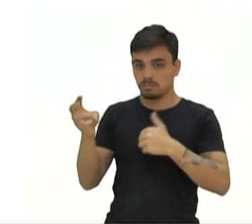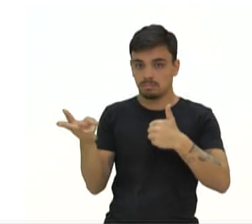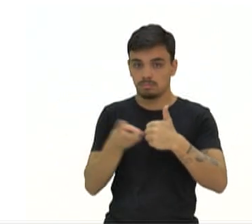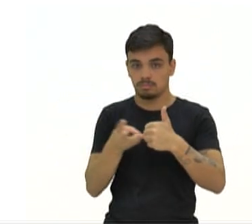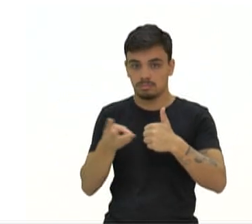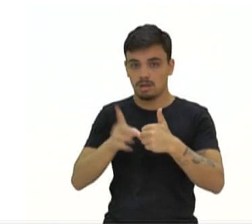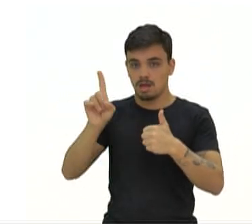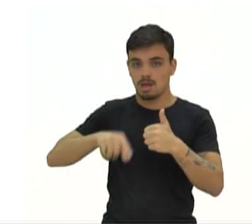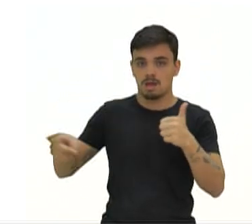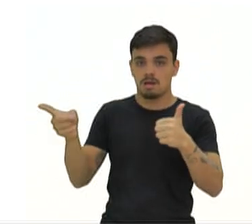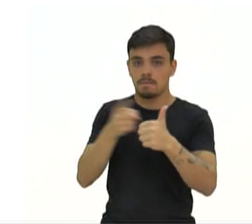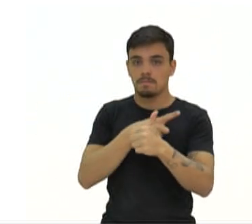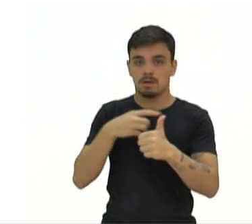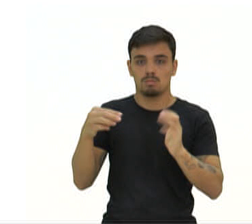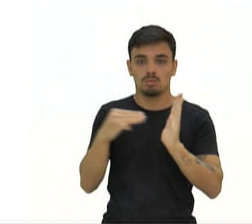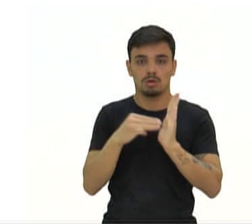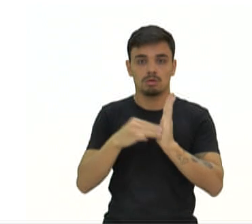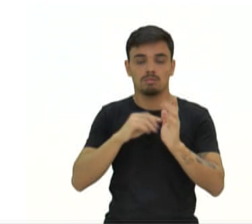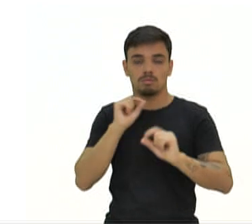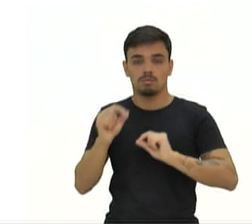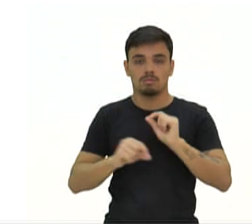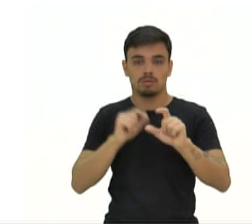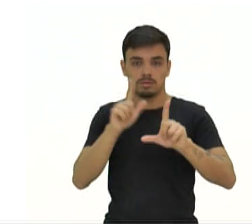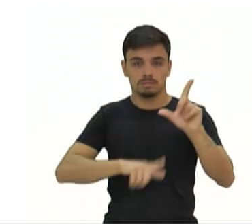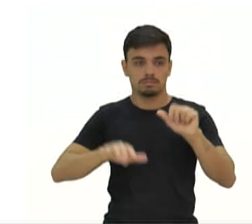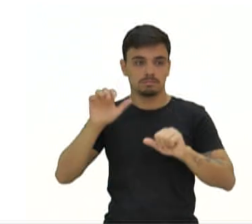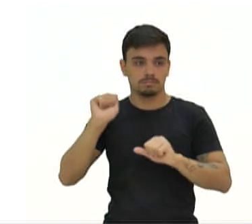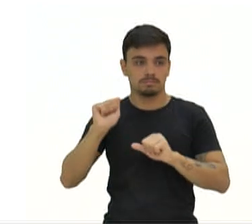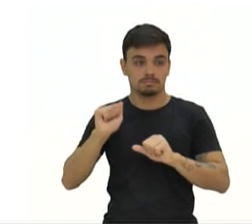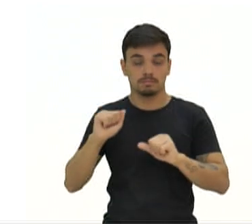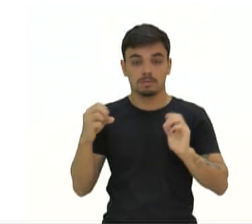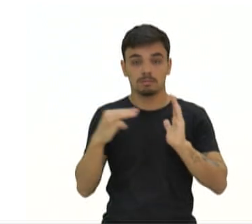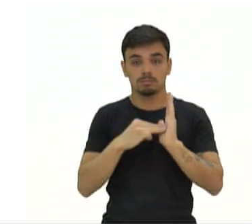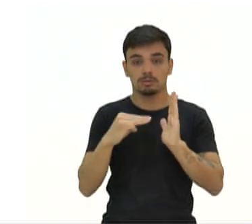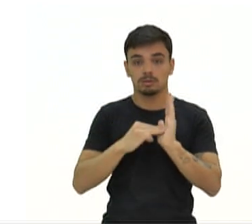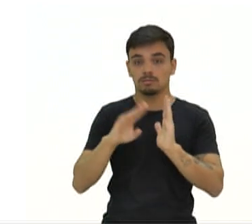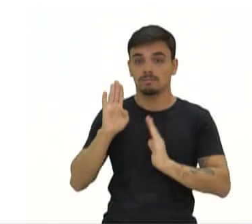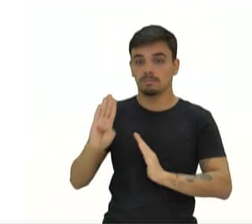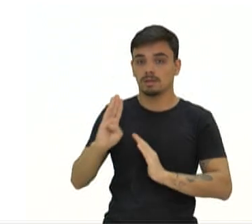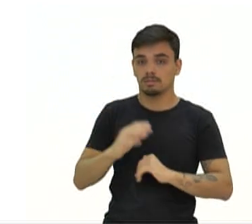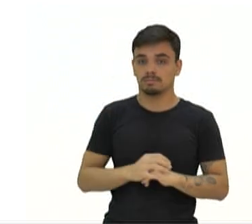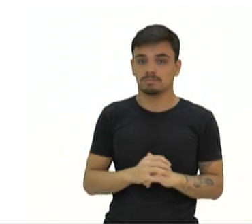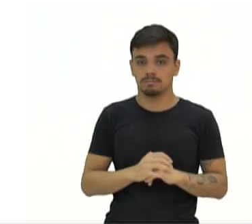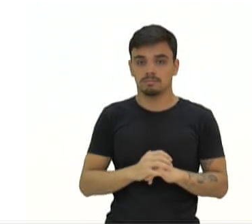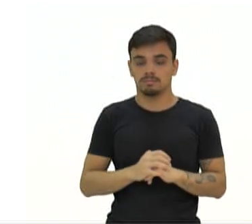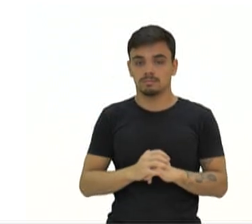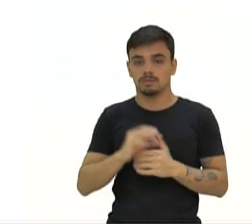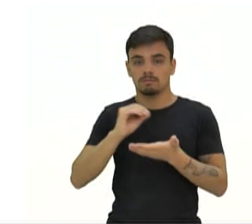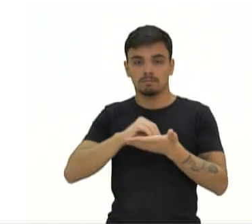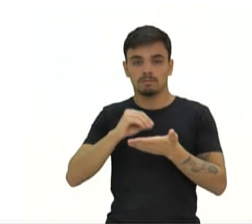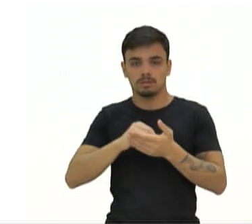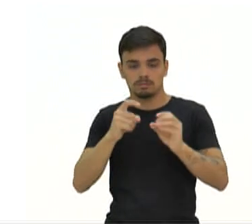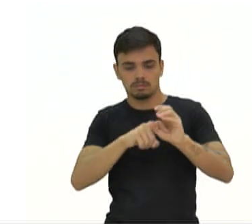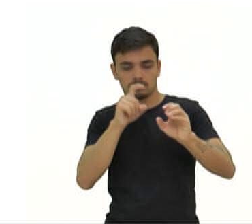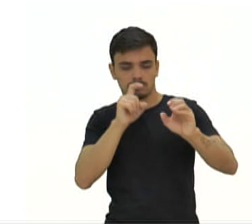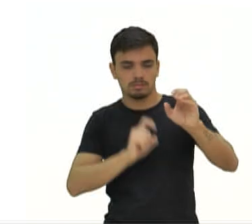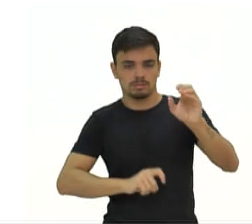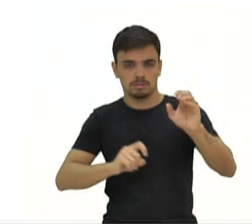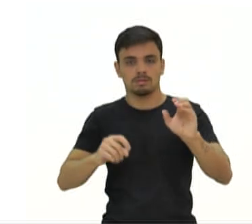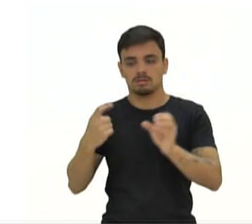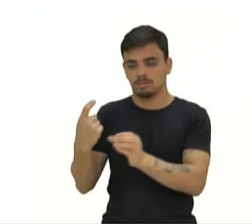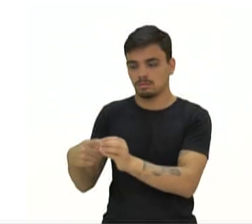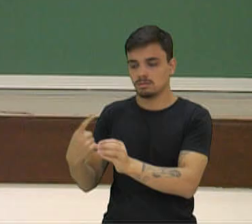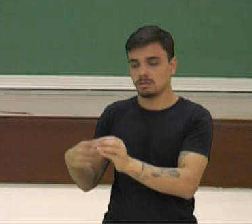era o primeiro motivo, vamos aqui colocar motivo A. Motivo B, a falta de autonomia da província em relação ao Império